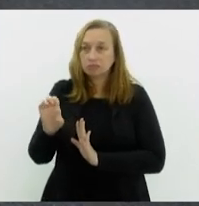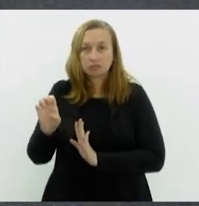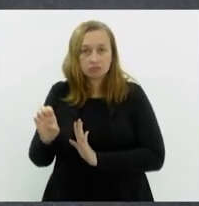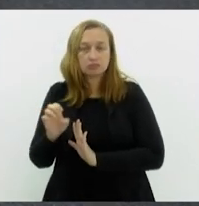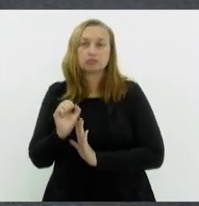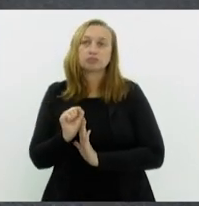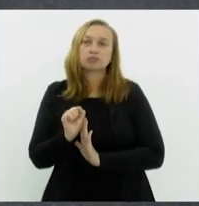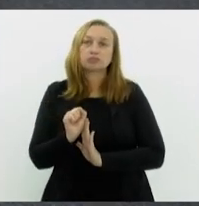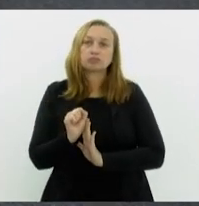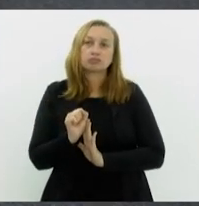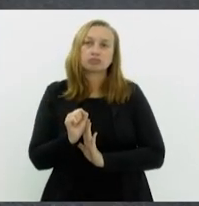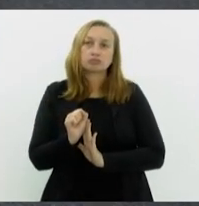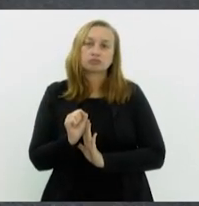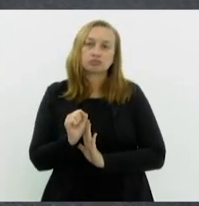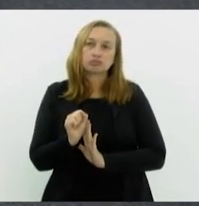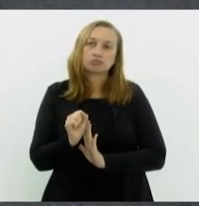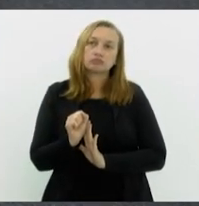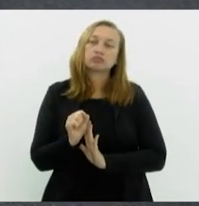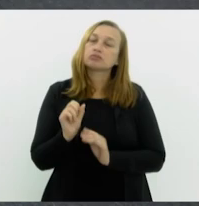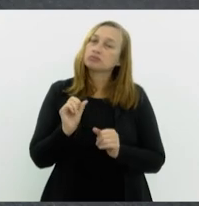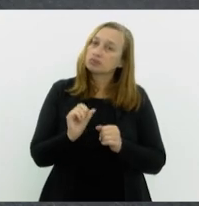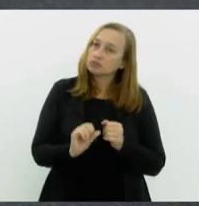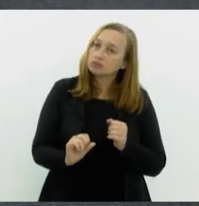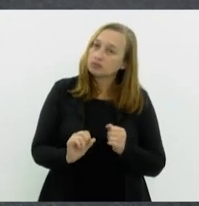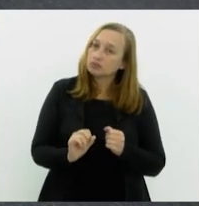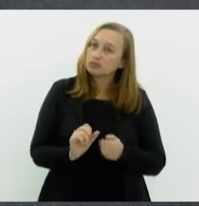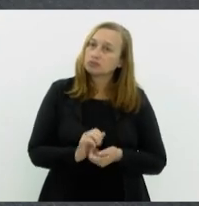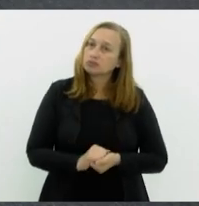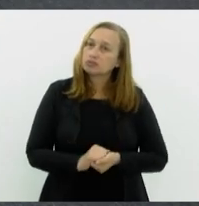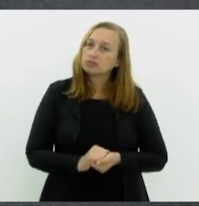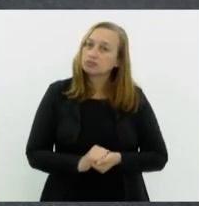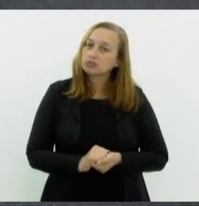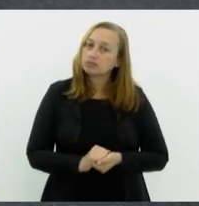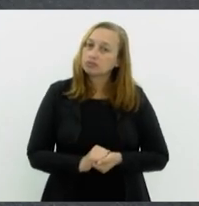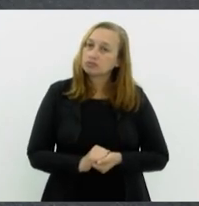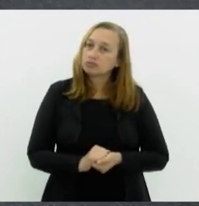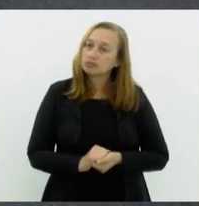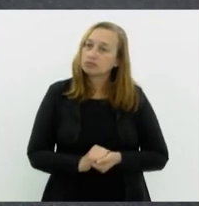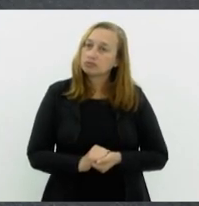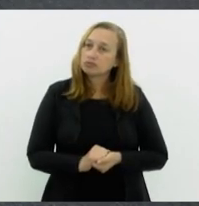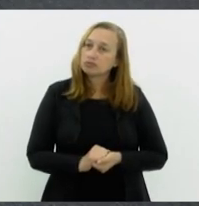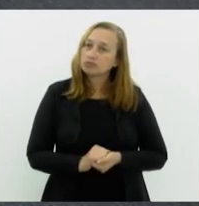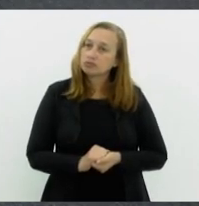sobre o ponto de vista da auditoria que foi feita na